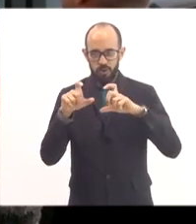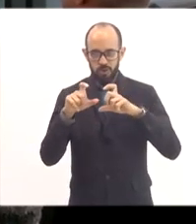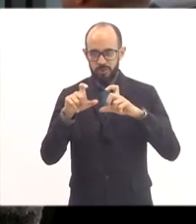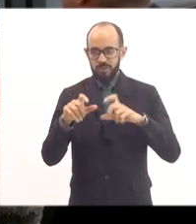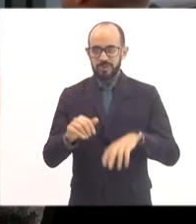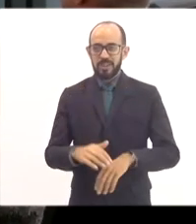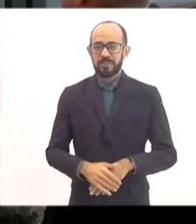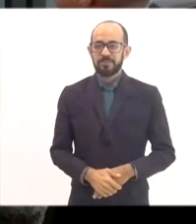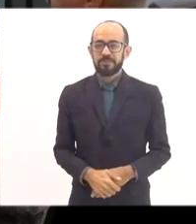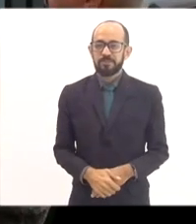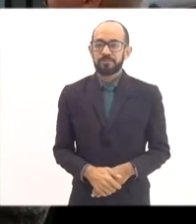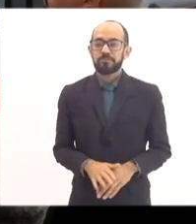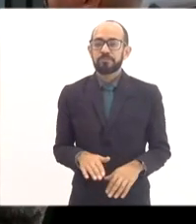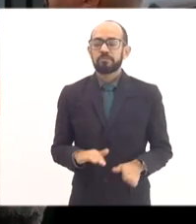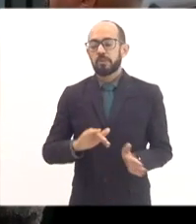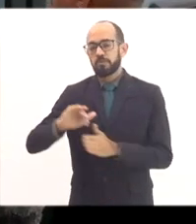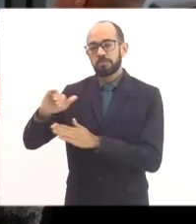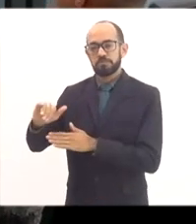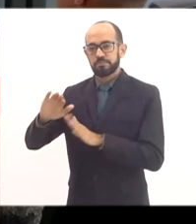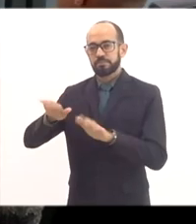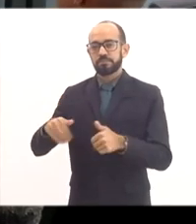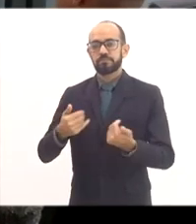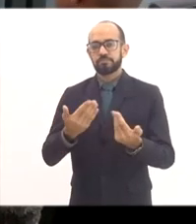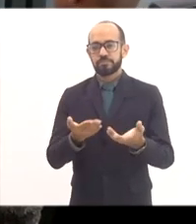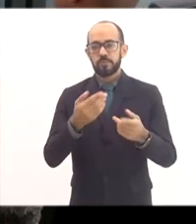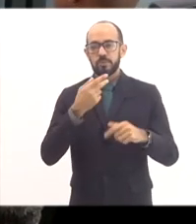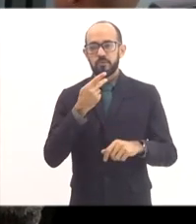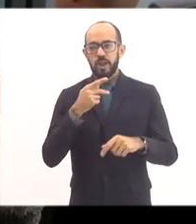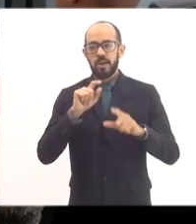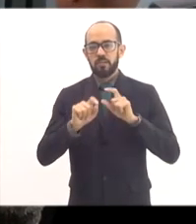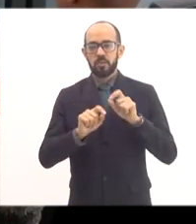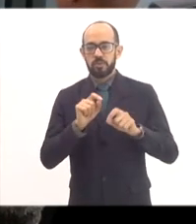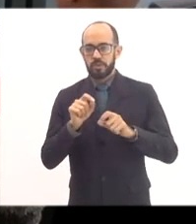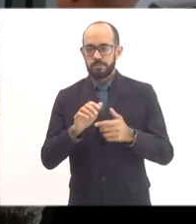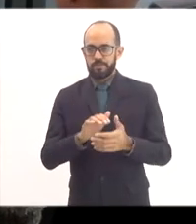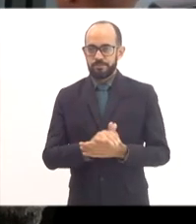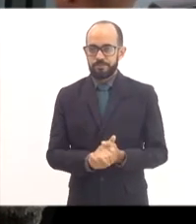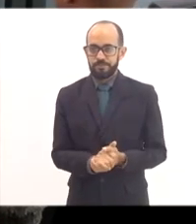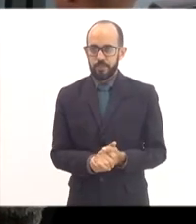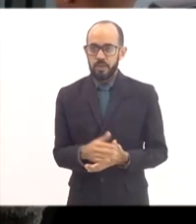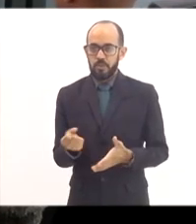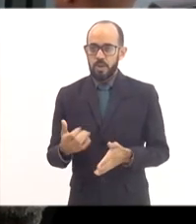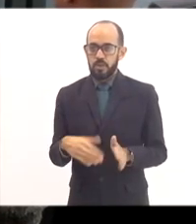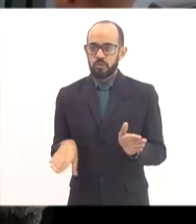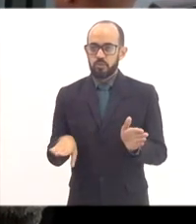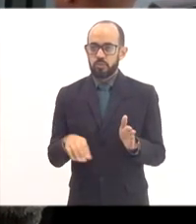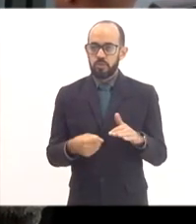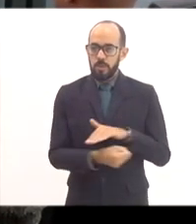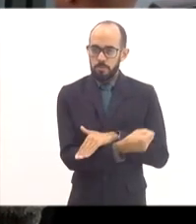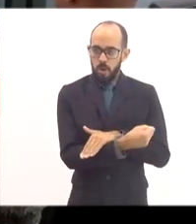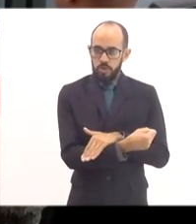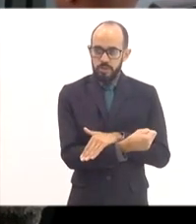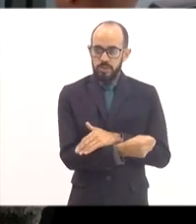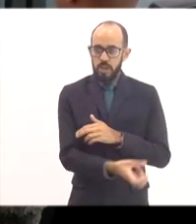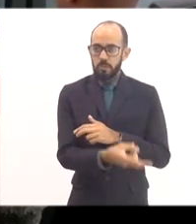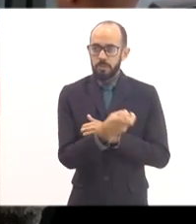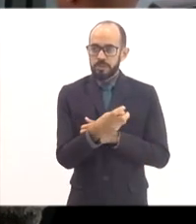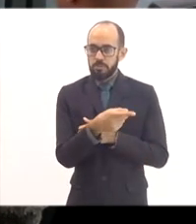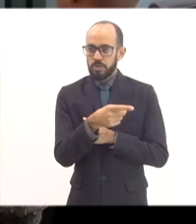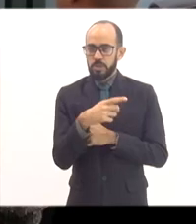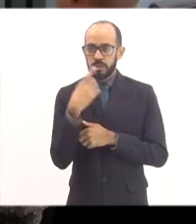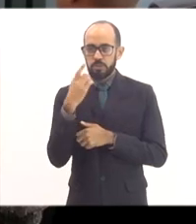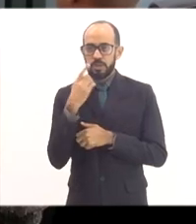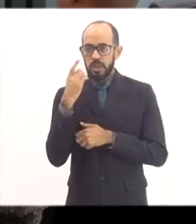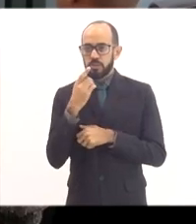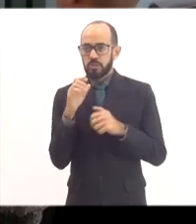aí. Mas, como eu dizia, a gente, quando eu chego aqui na legislatura, eu encontrei alguns deputados que faziam a pauta,